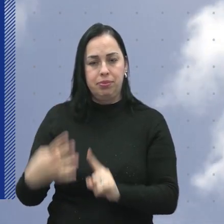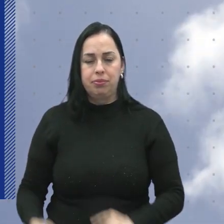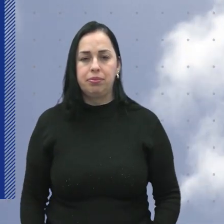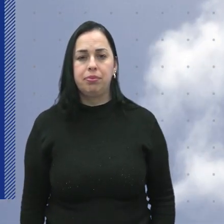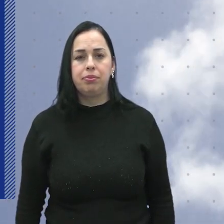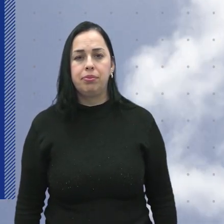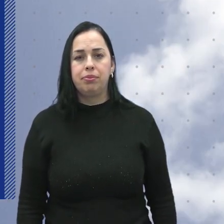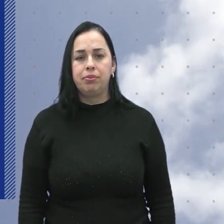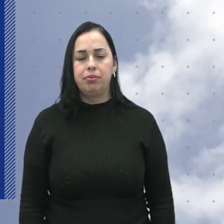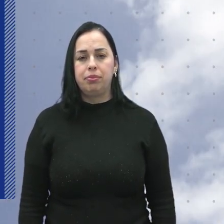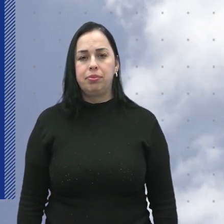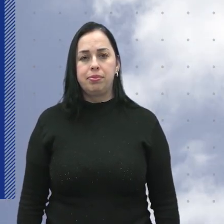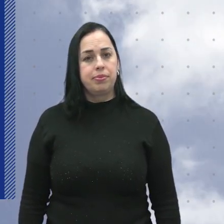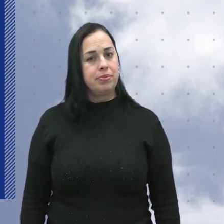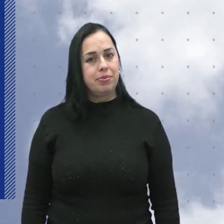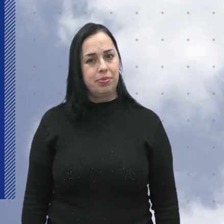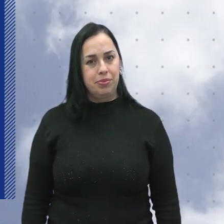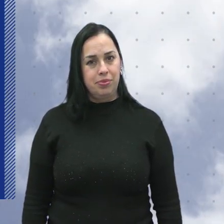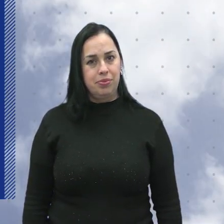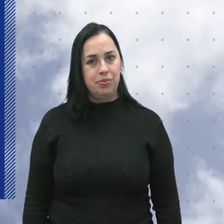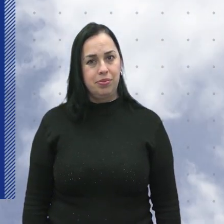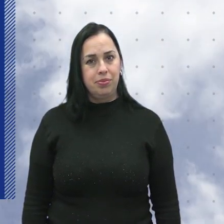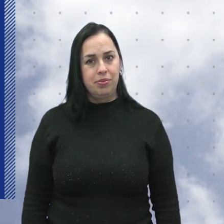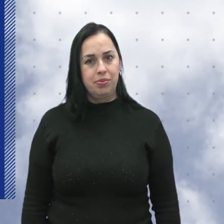até 24 graus.